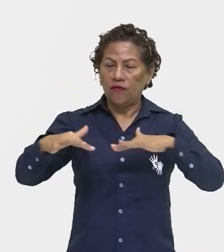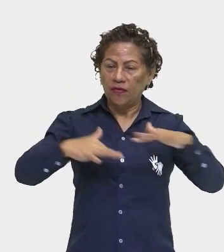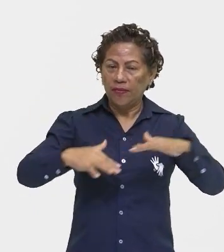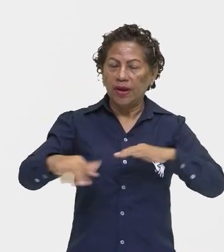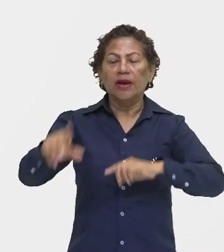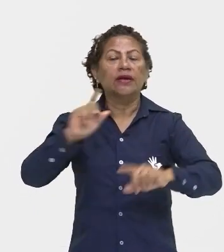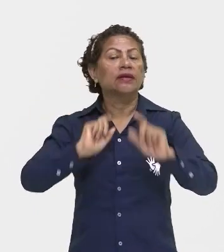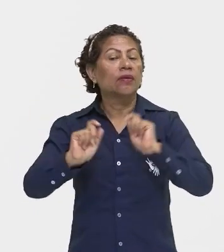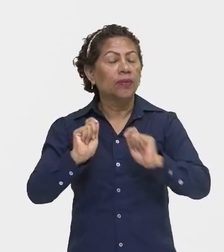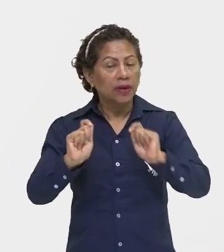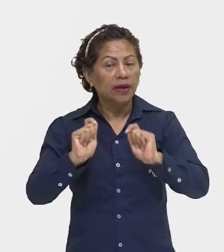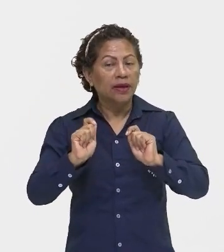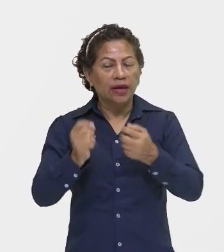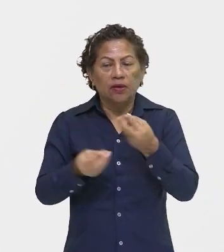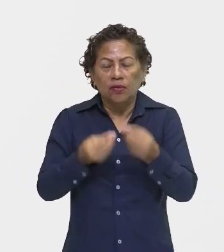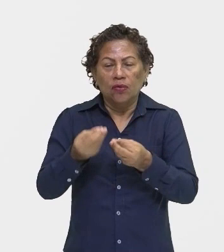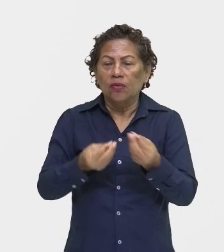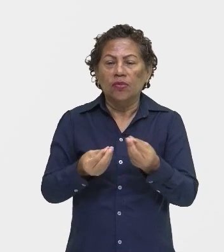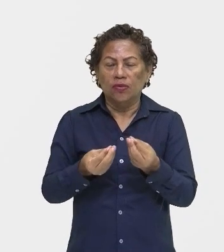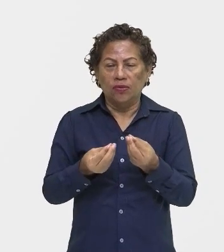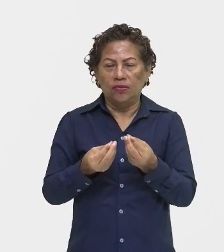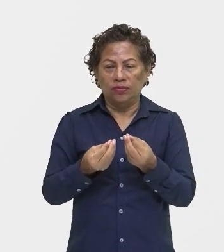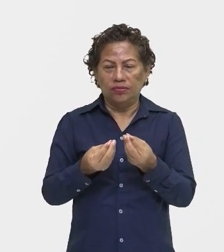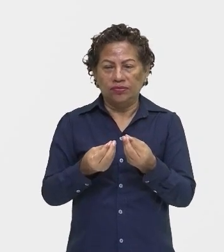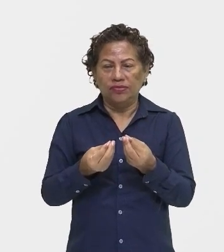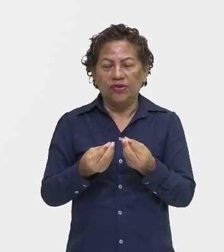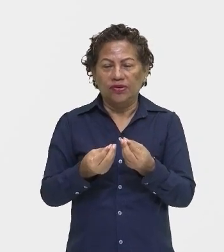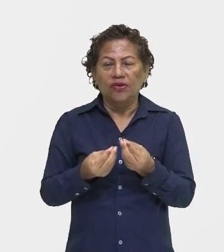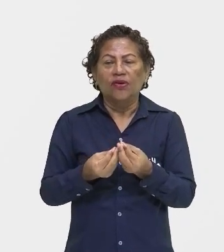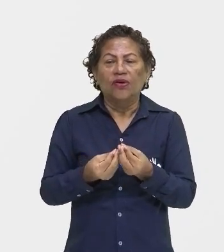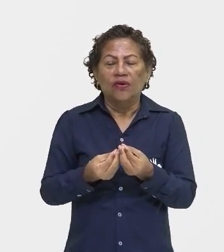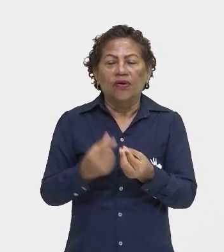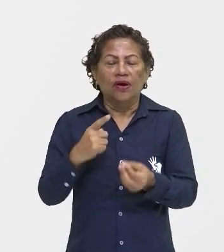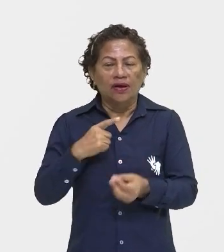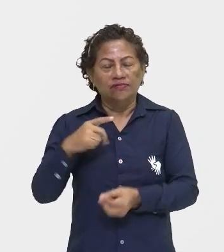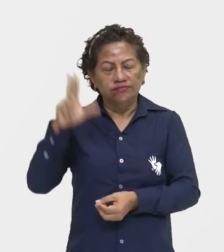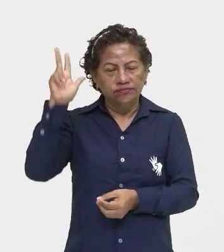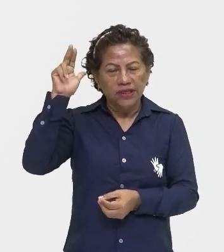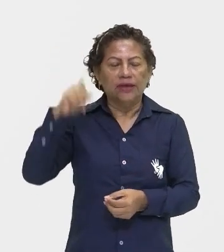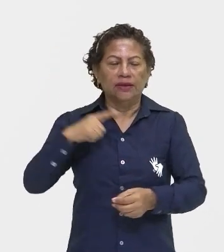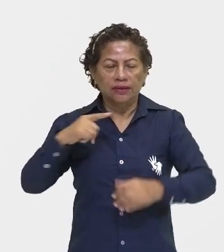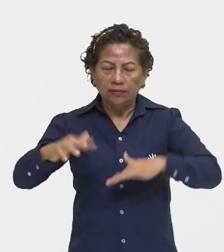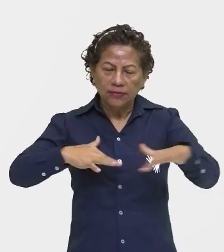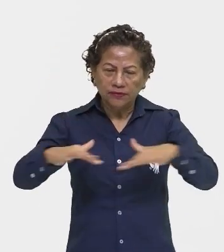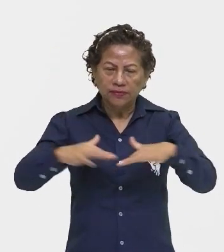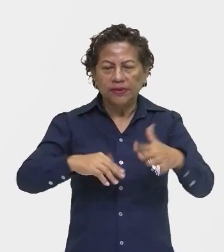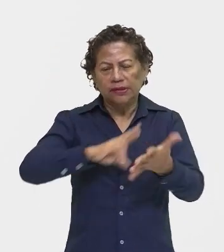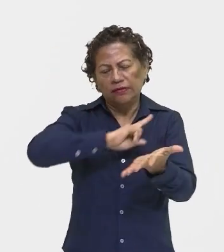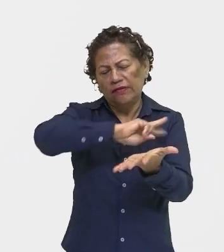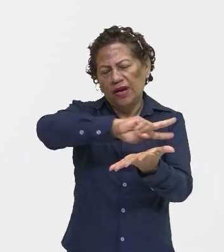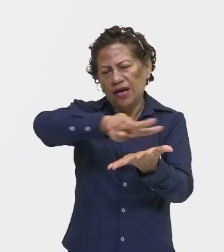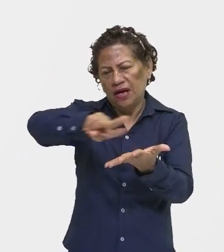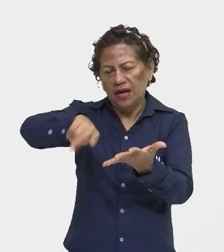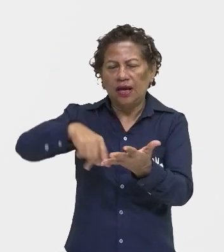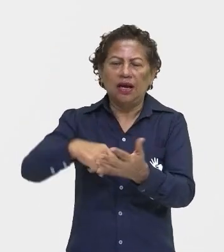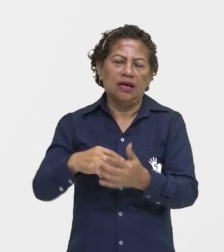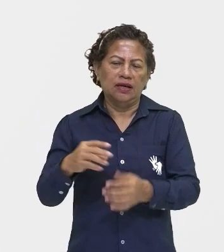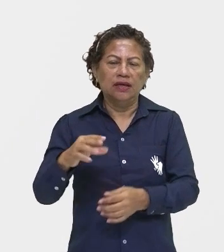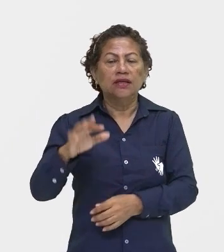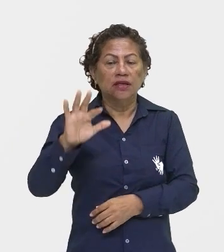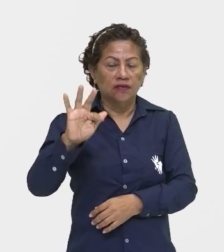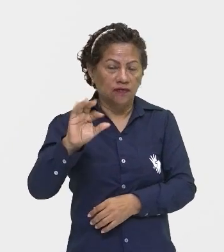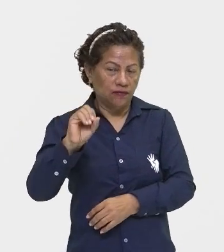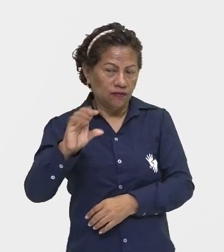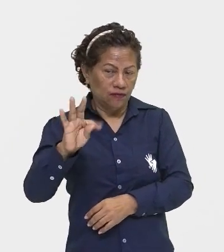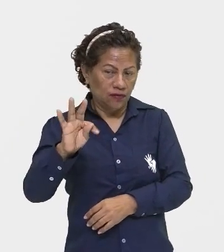que o cavalo também está em movimento. E, na verdade, foram várias fotografias que ele tirou do